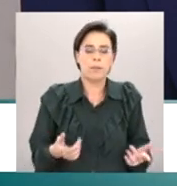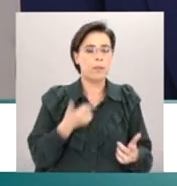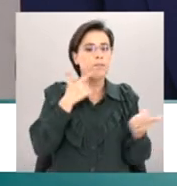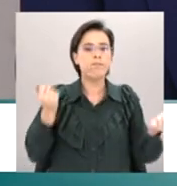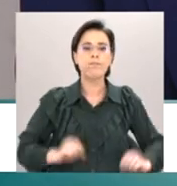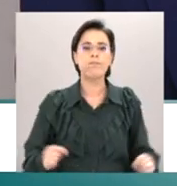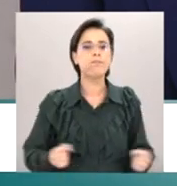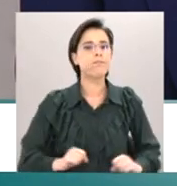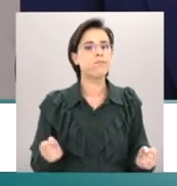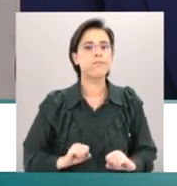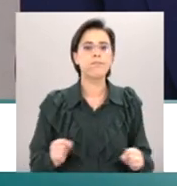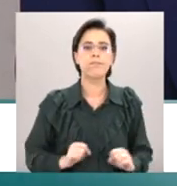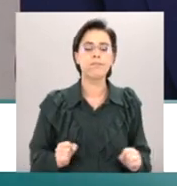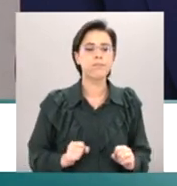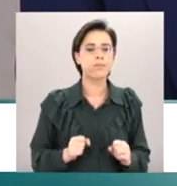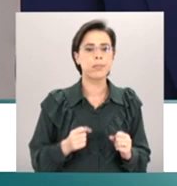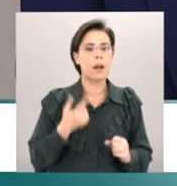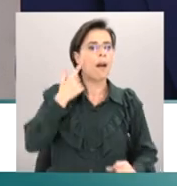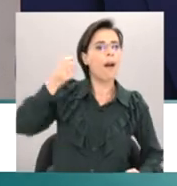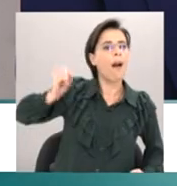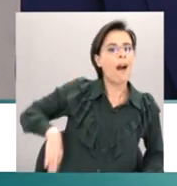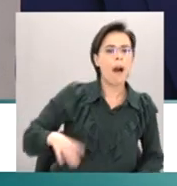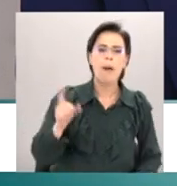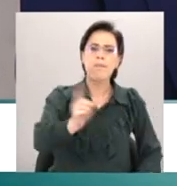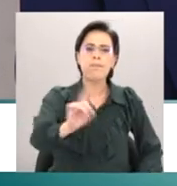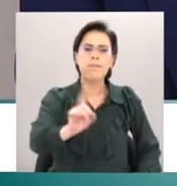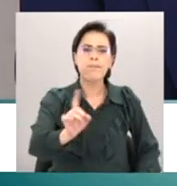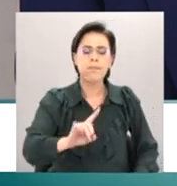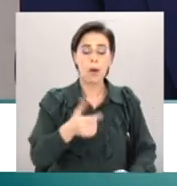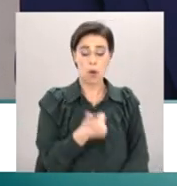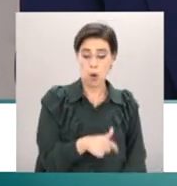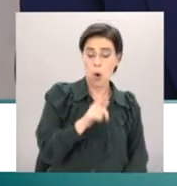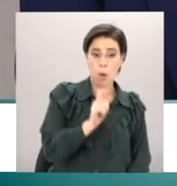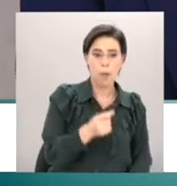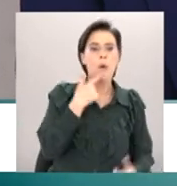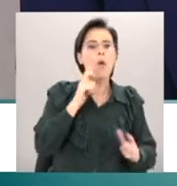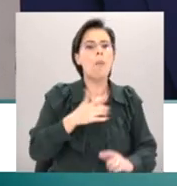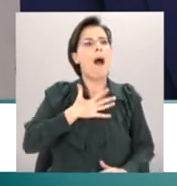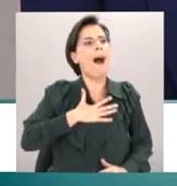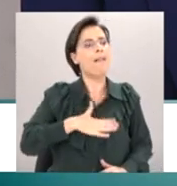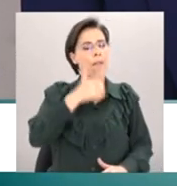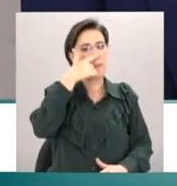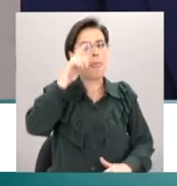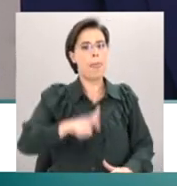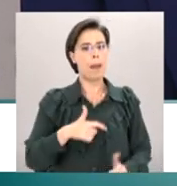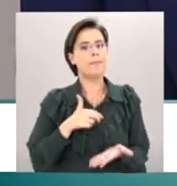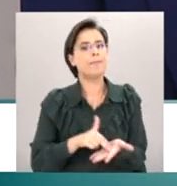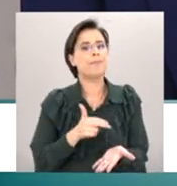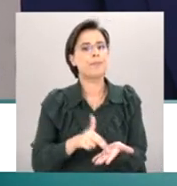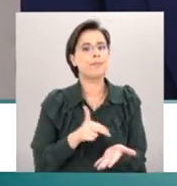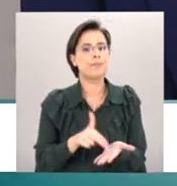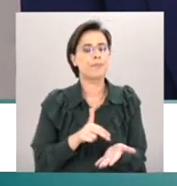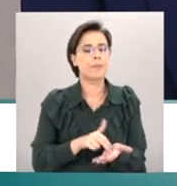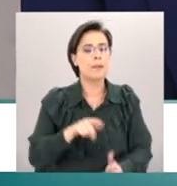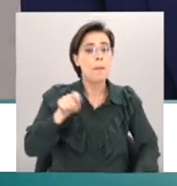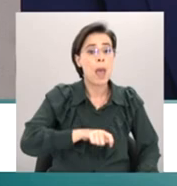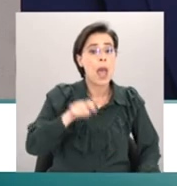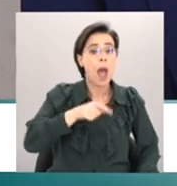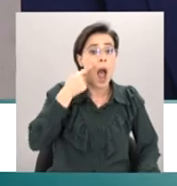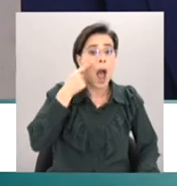como é possível de ignorar e ninguém pode se escreva não pode crer que uma pessoa fica à espera